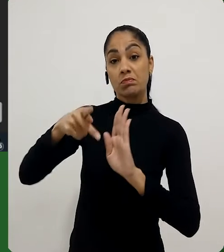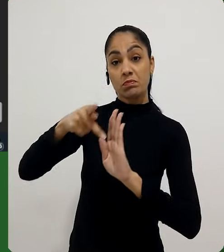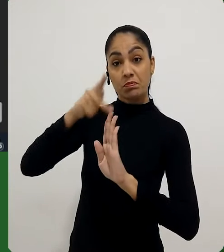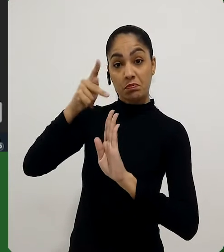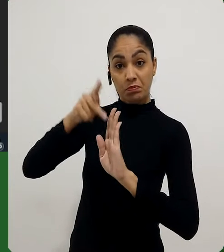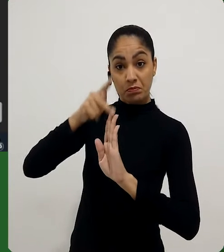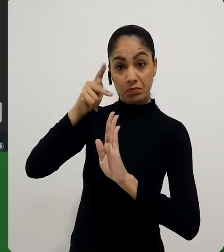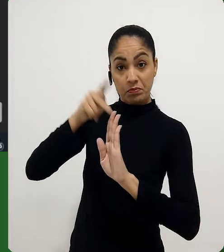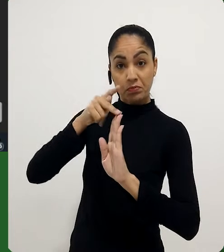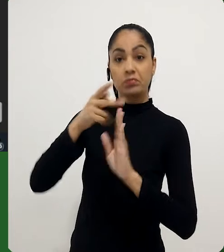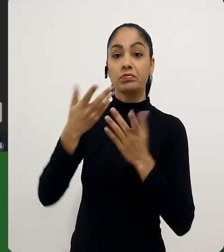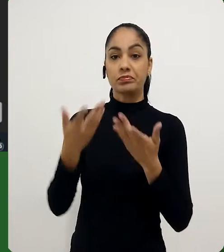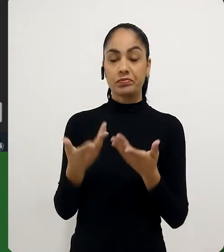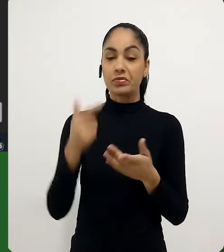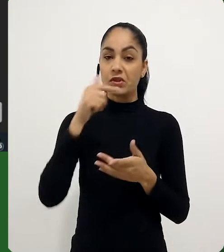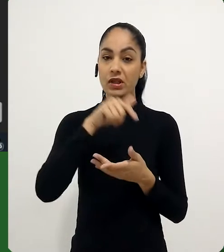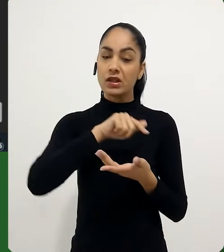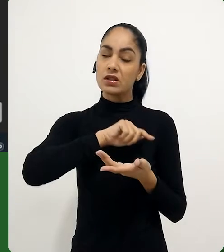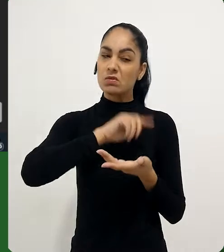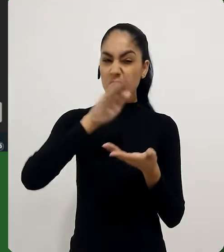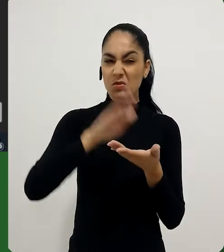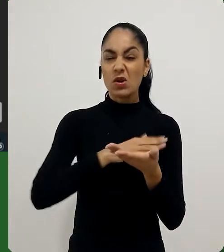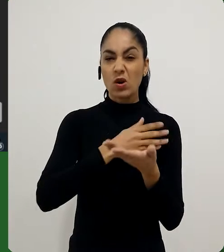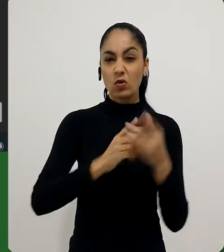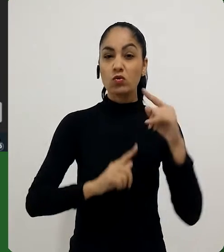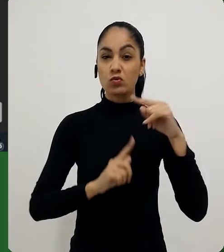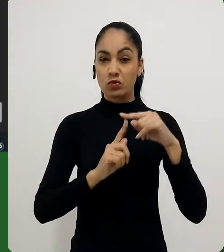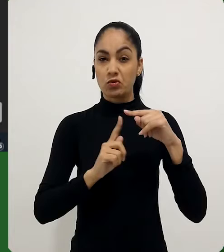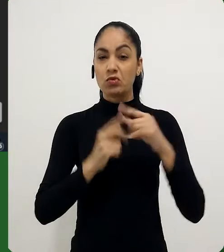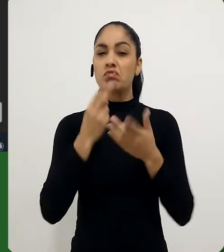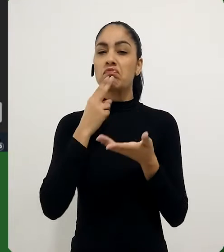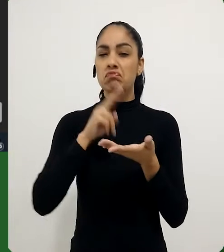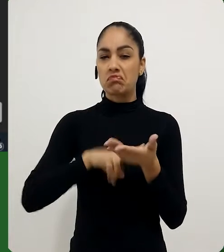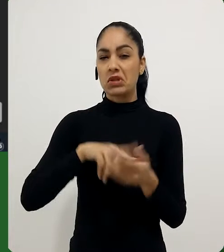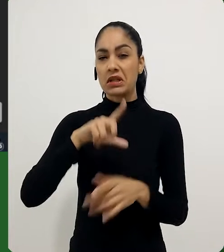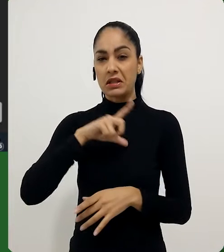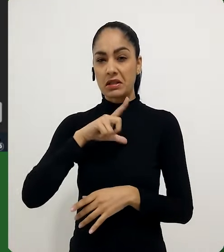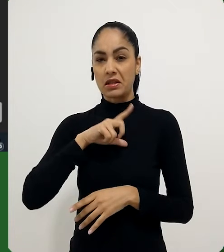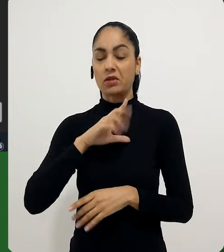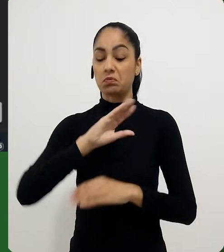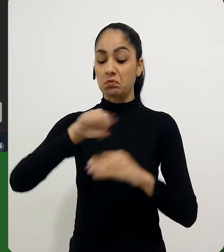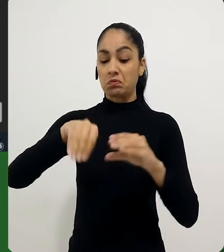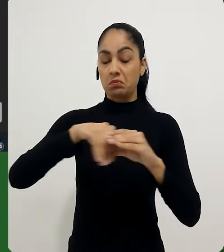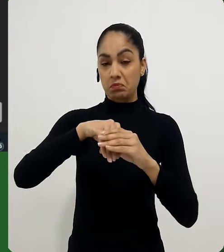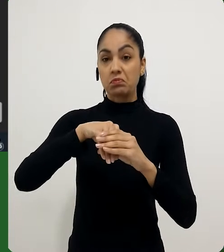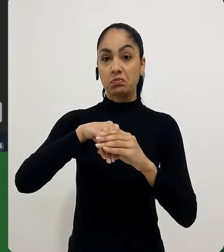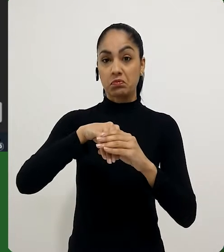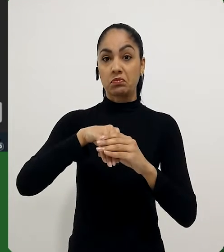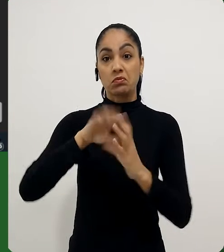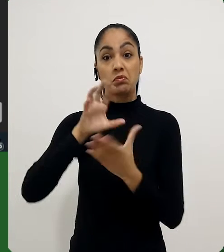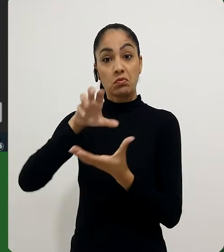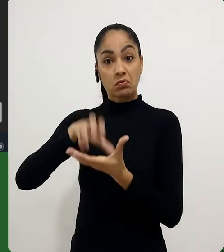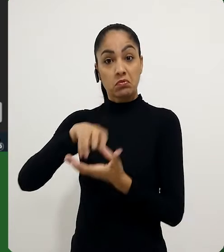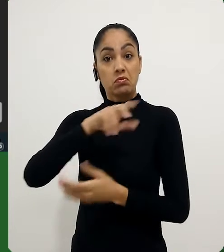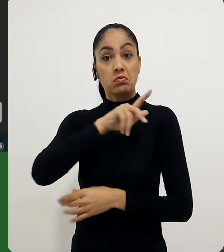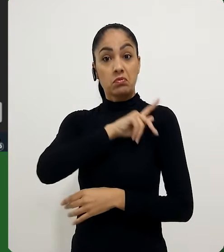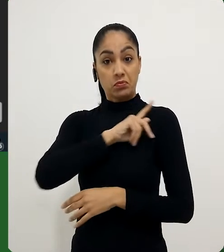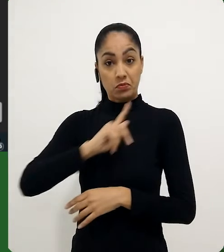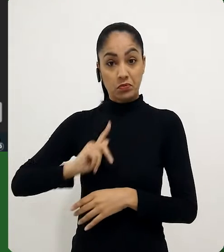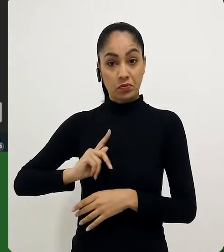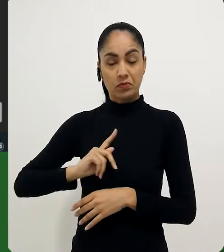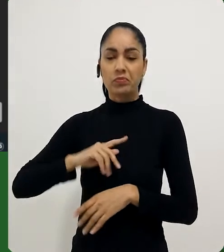memorandos, ofícios e portarias, né? Então, são os mais frequentes.